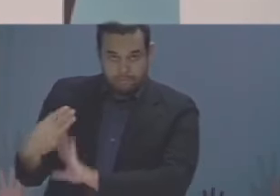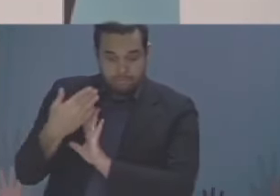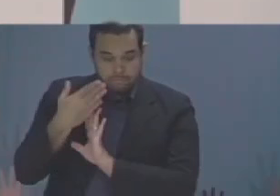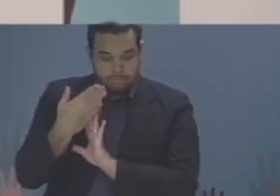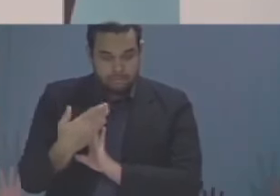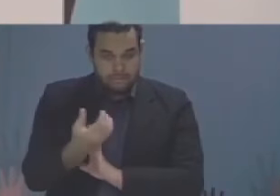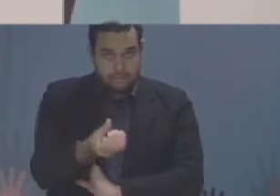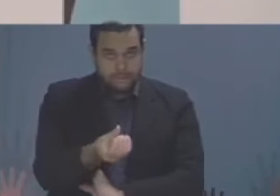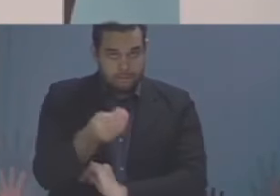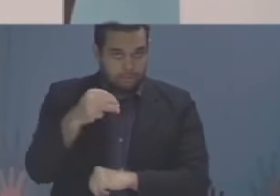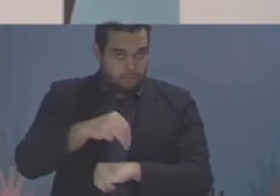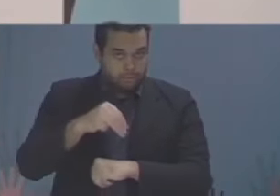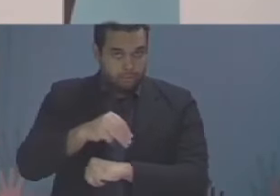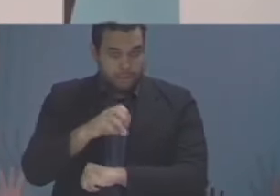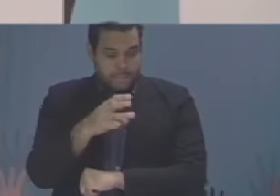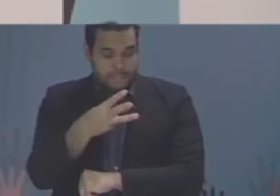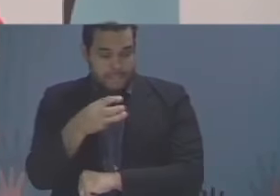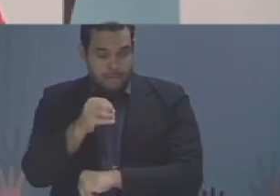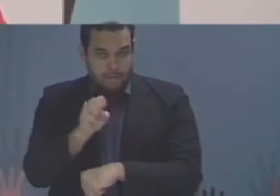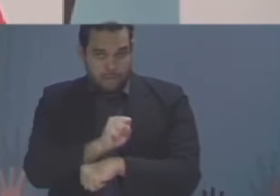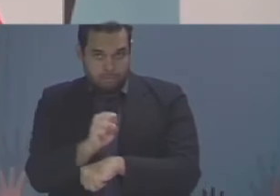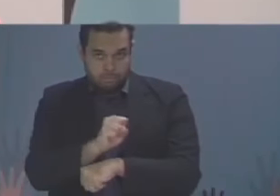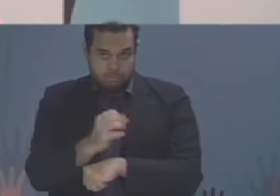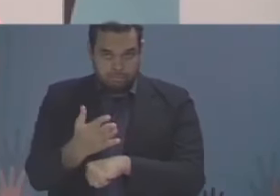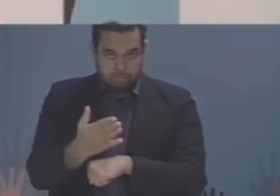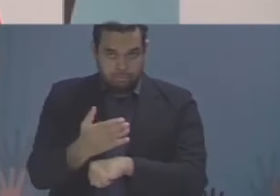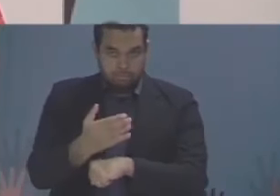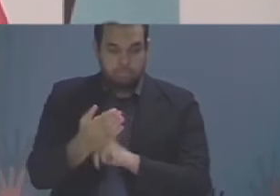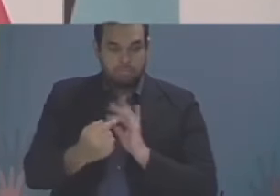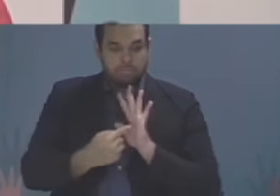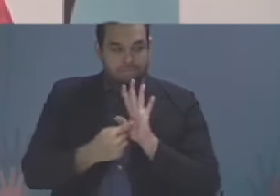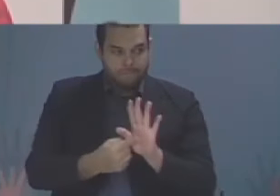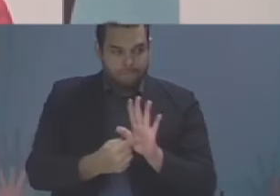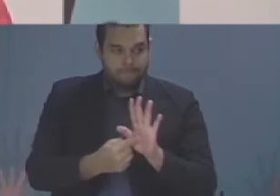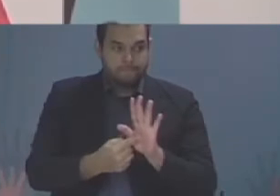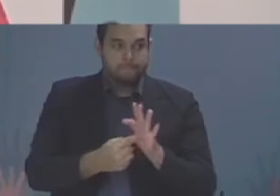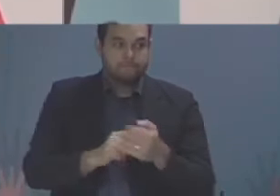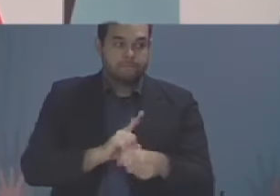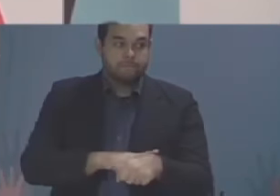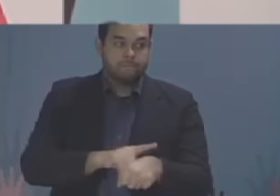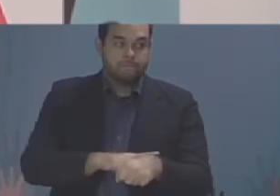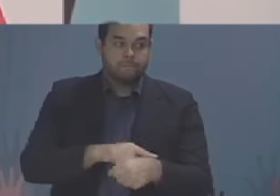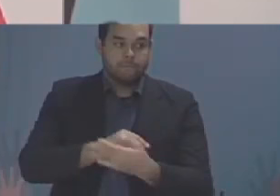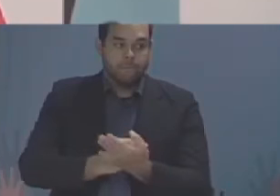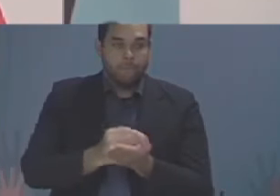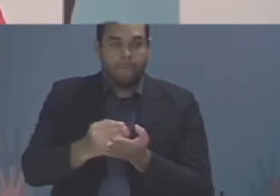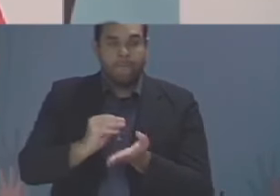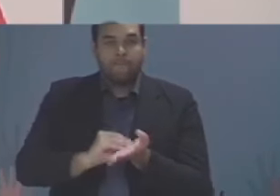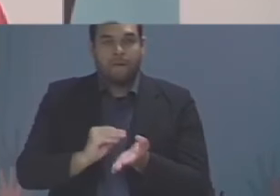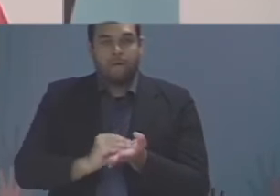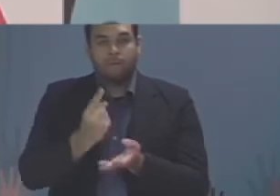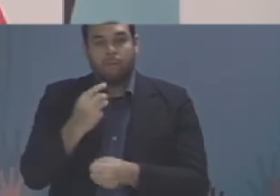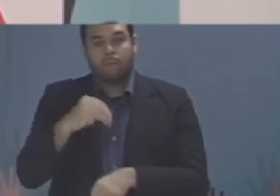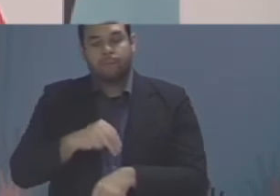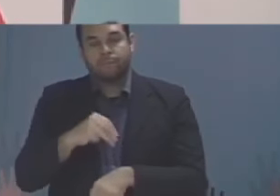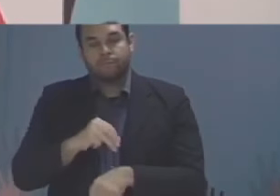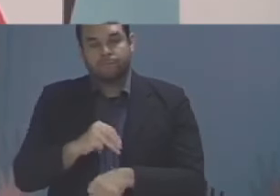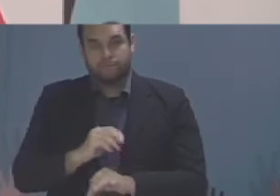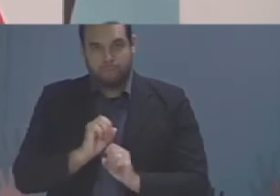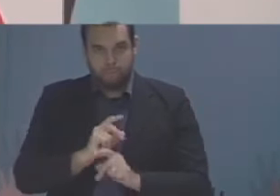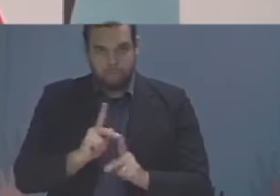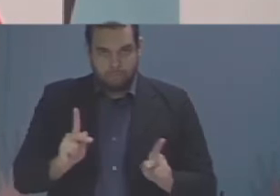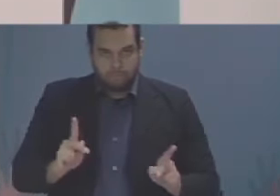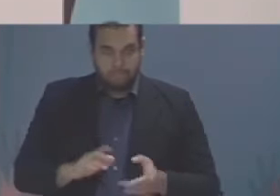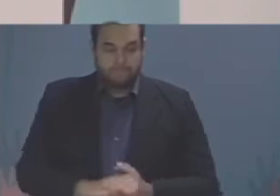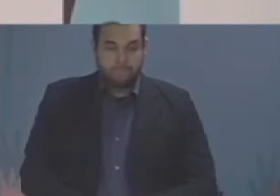terá 6 minutos e 30 segundos. Mostraremos quando faltar marcação de 1 minuto, né, e 30 segundos, candidato.